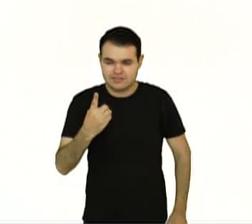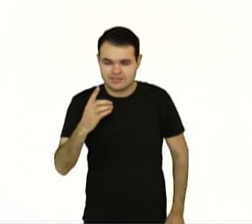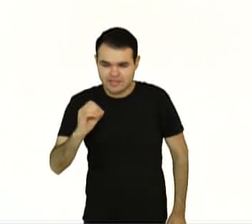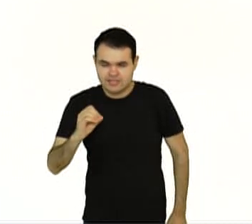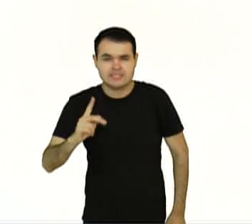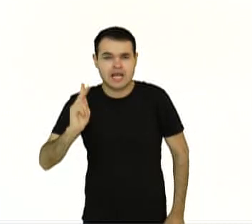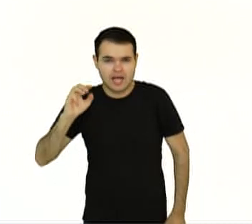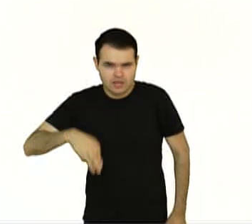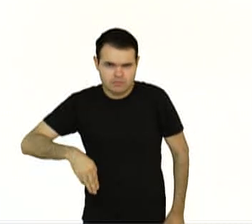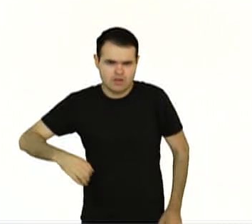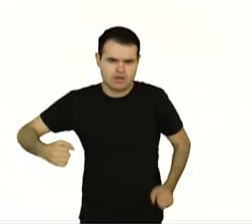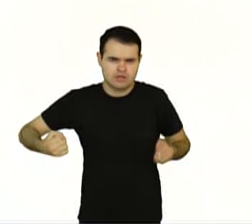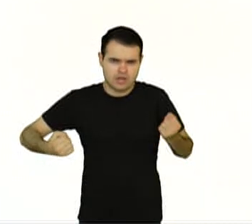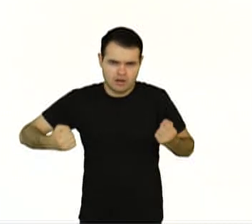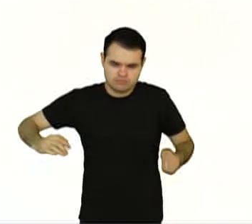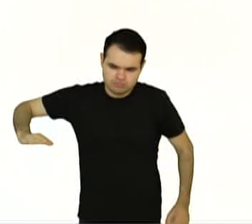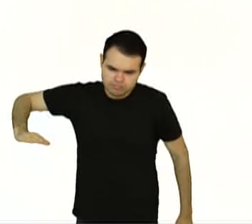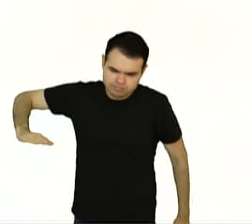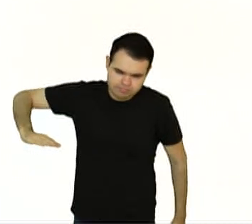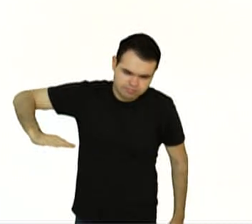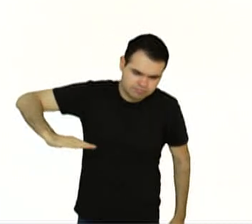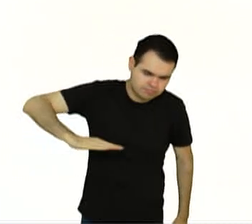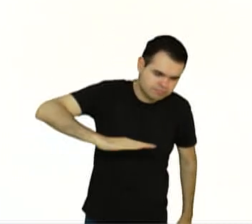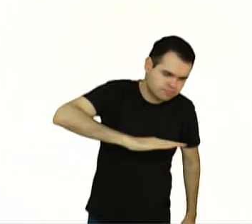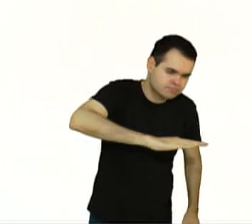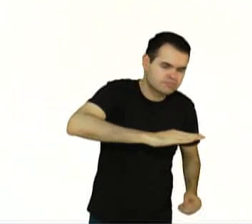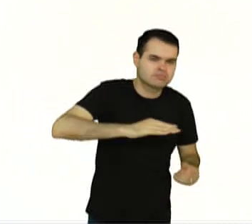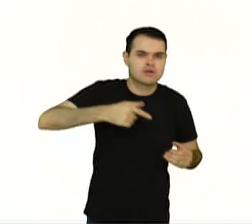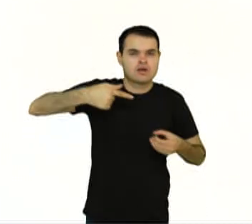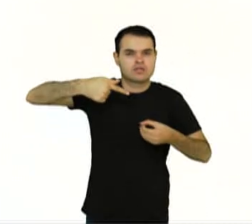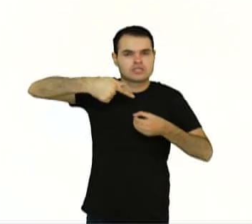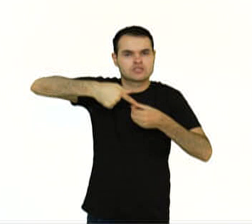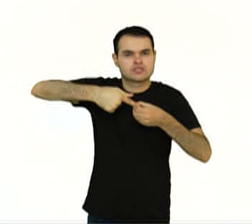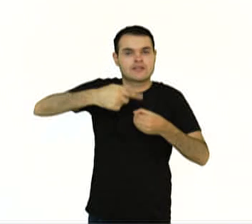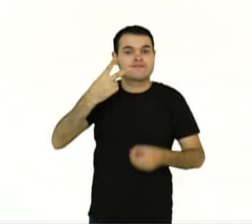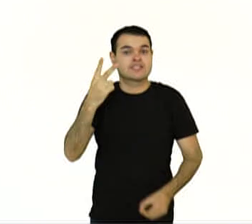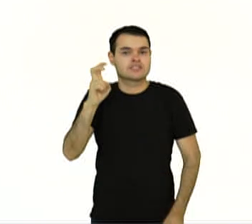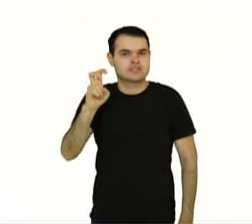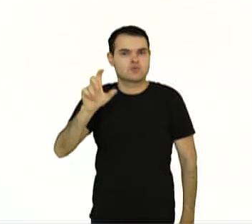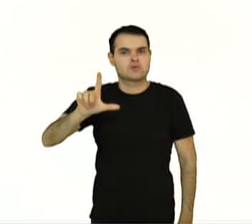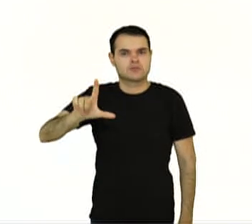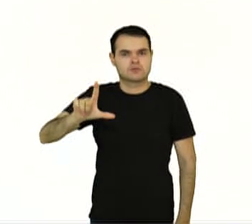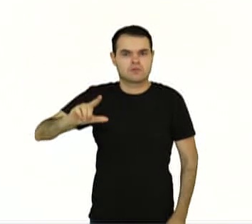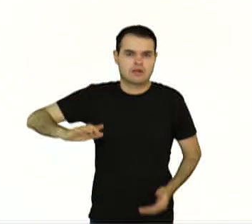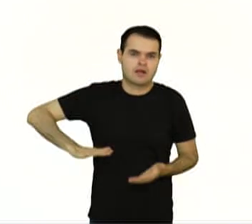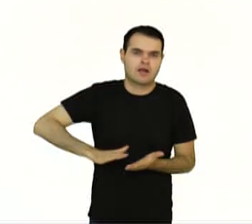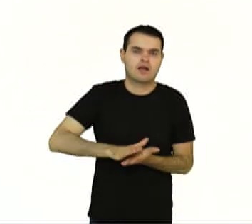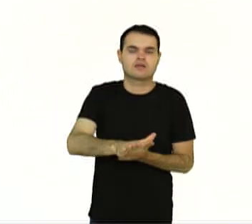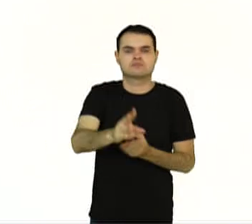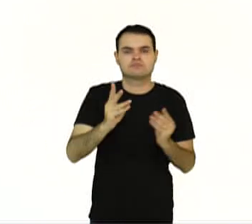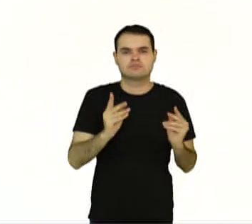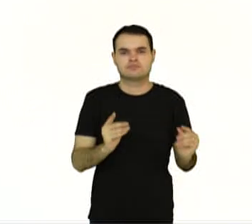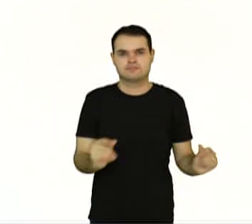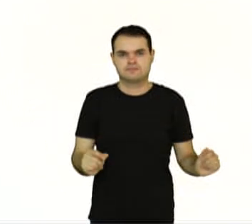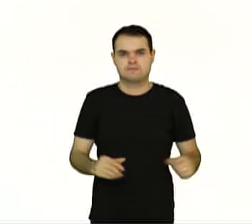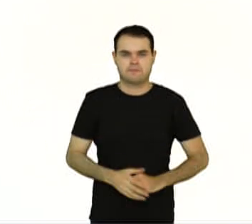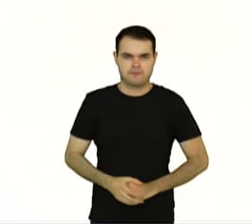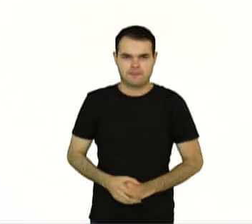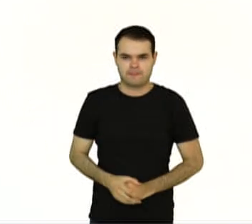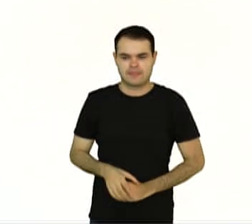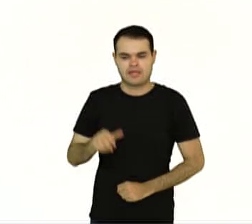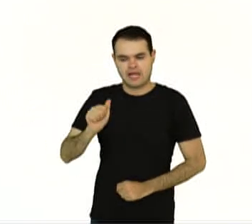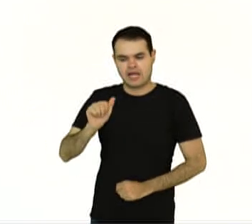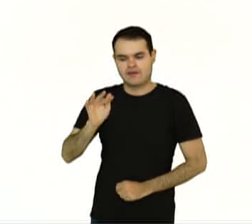carro de Afonso gastou 25 litros de gasolina. Nas condições, Afonso